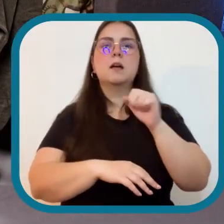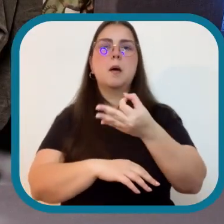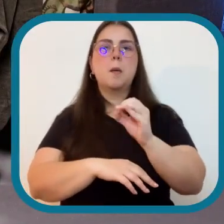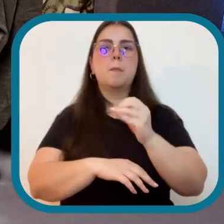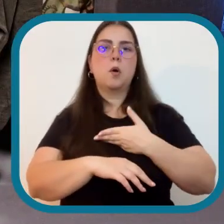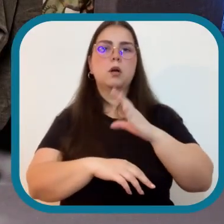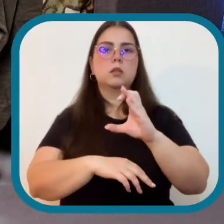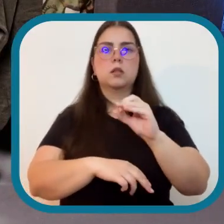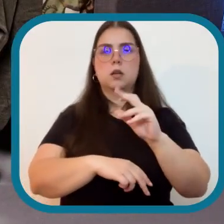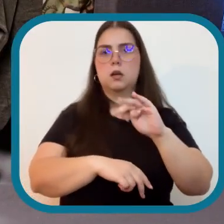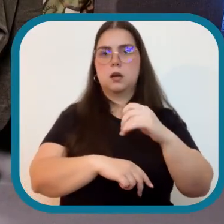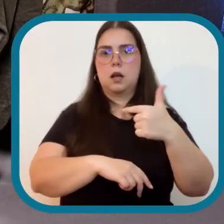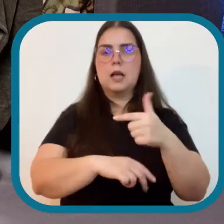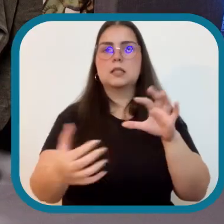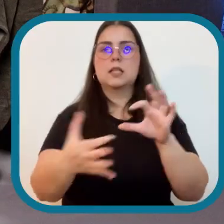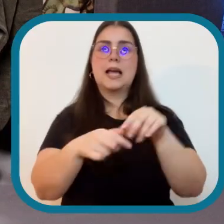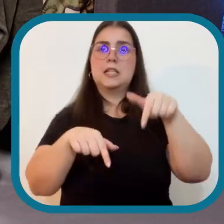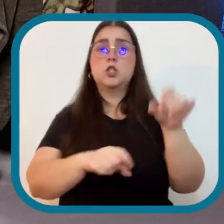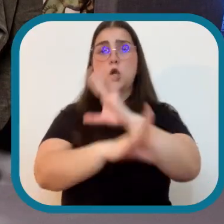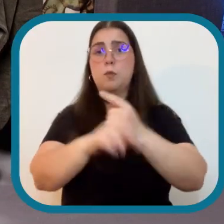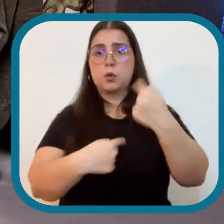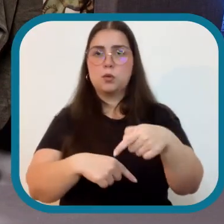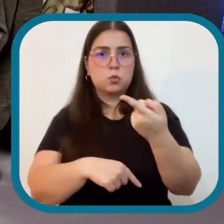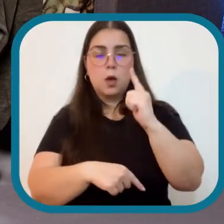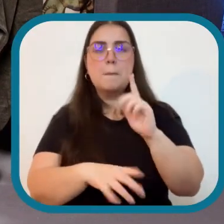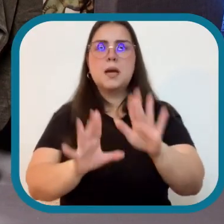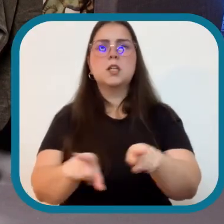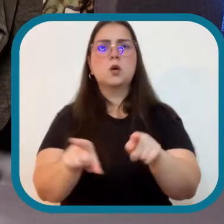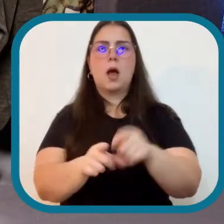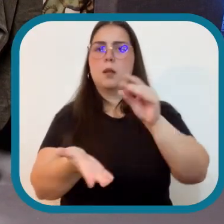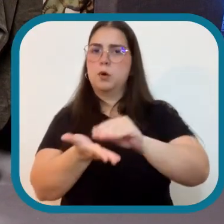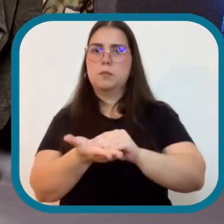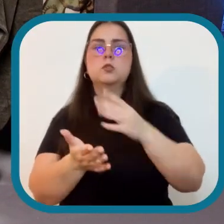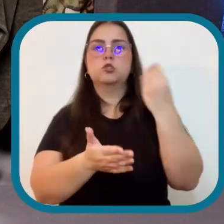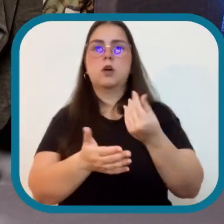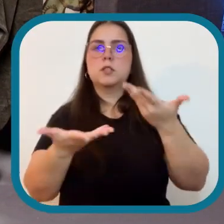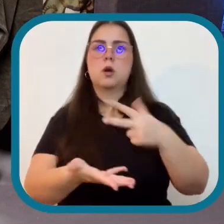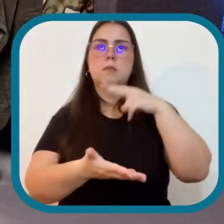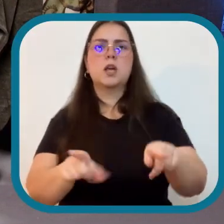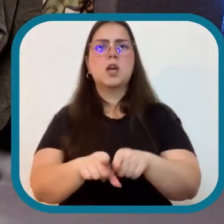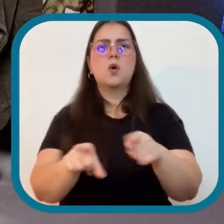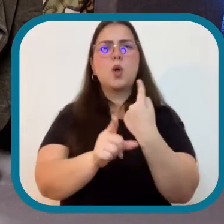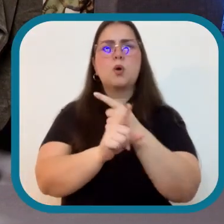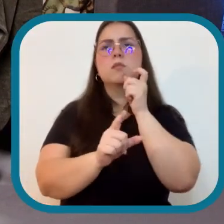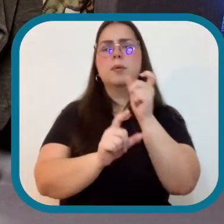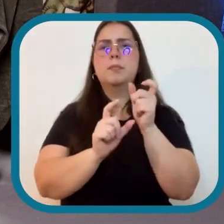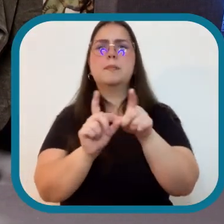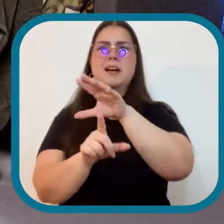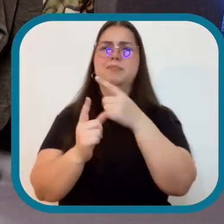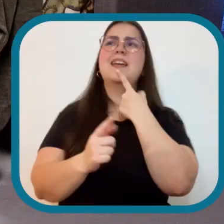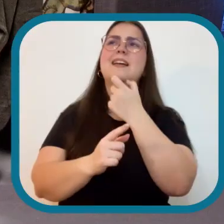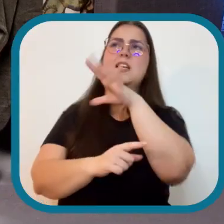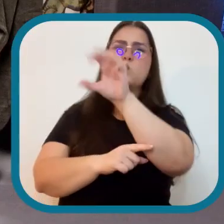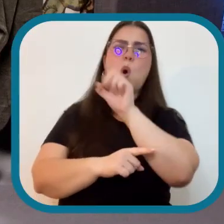a Europa, mostrou a sua preocupação com o empobrecimento do vocabulário atual dos jovens portugueses, que cada vez mais conta com siglas e acrónimos importados do